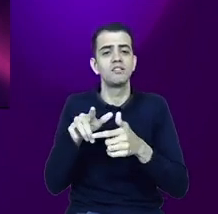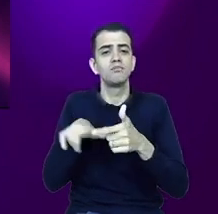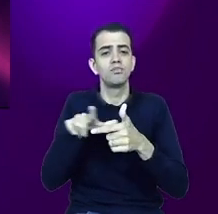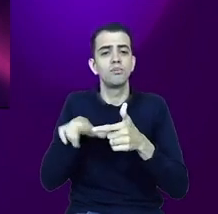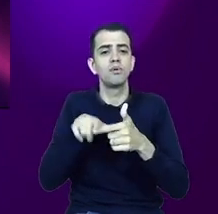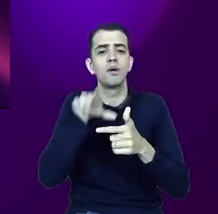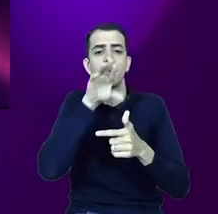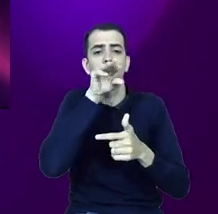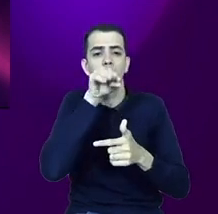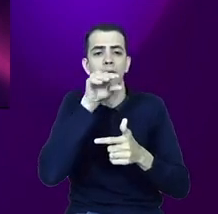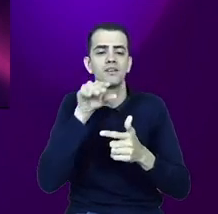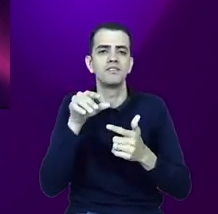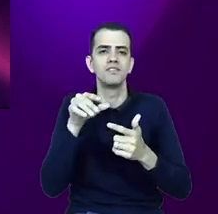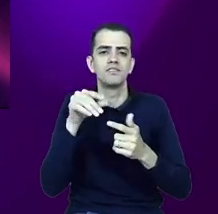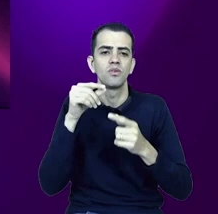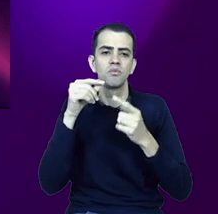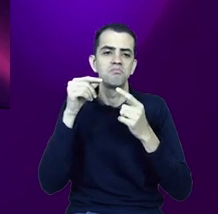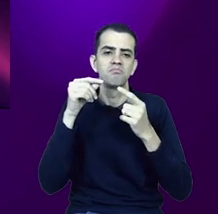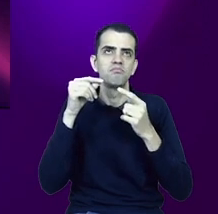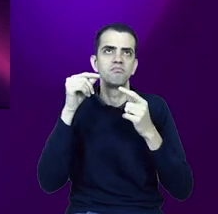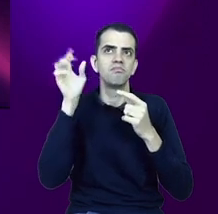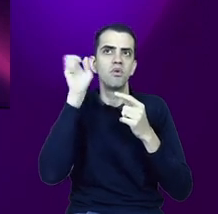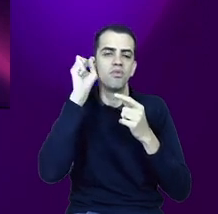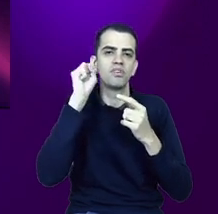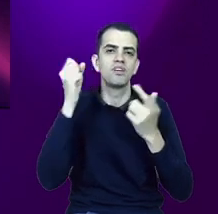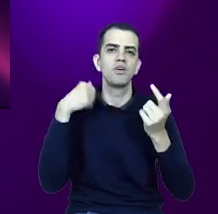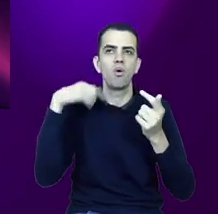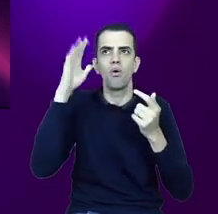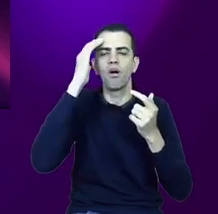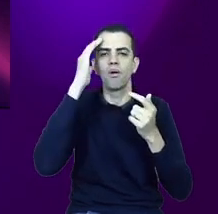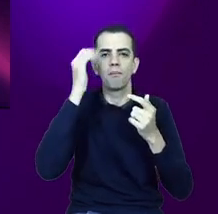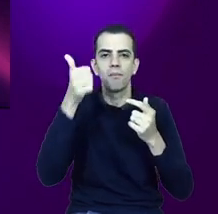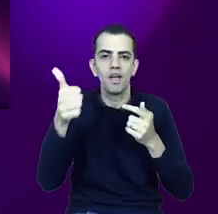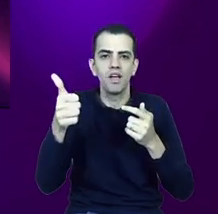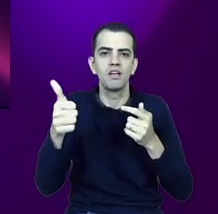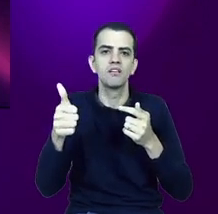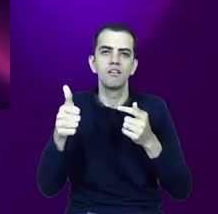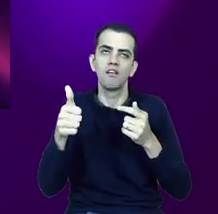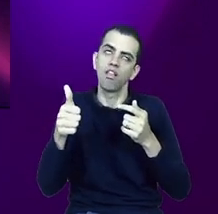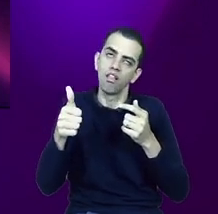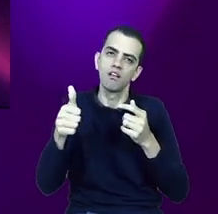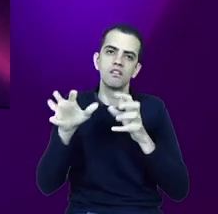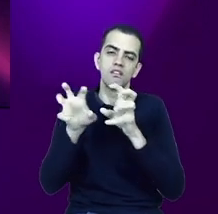ele tem. Então, aquela área que é disfuncional, mas que tem tumor, pode ser removida.